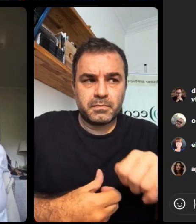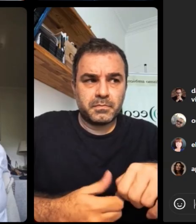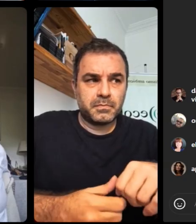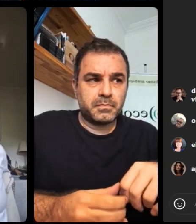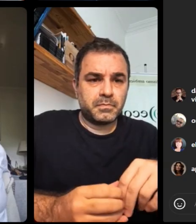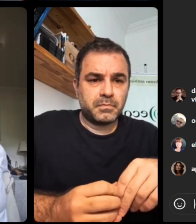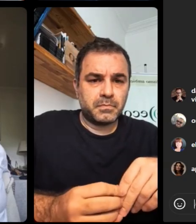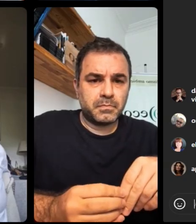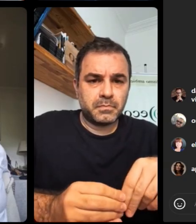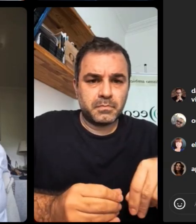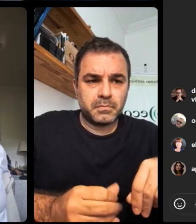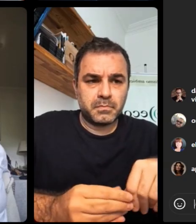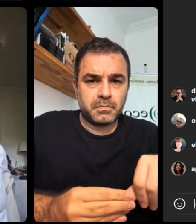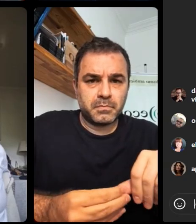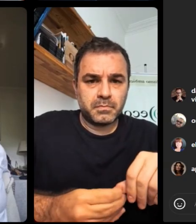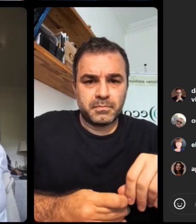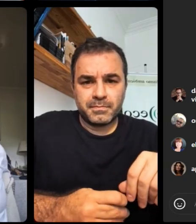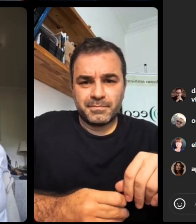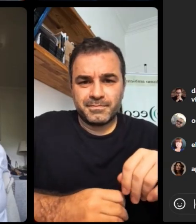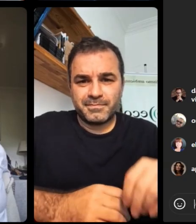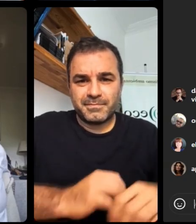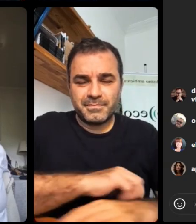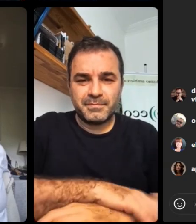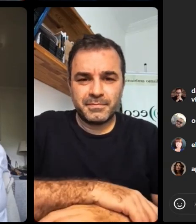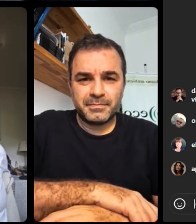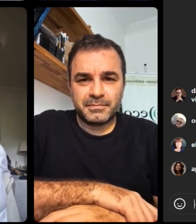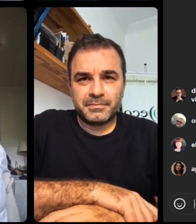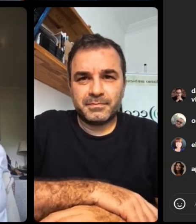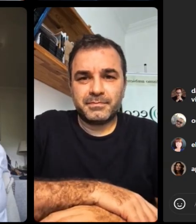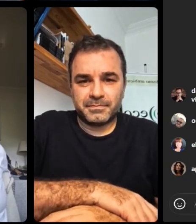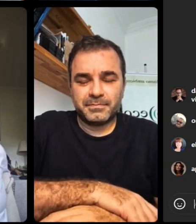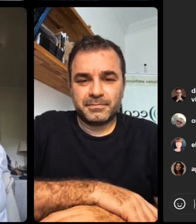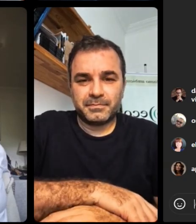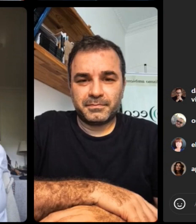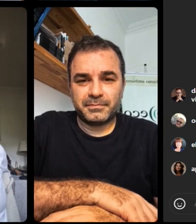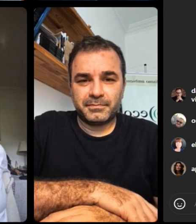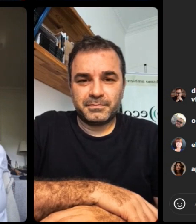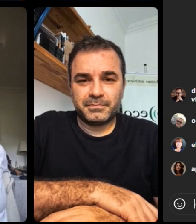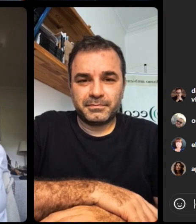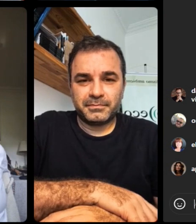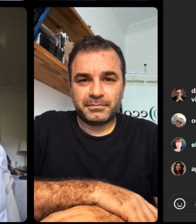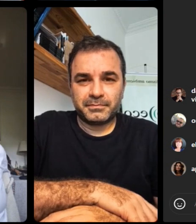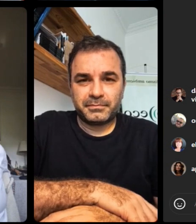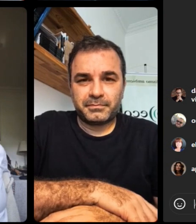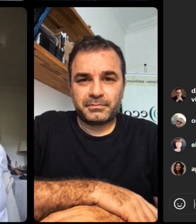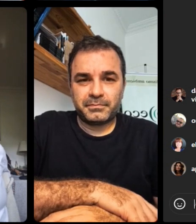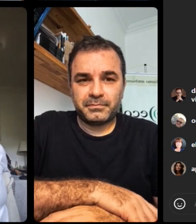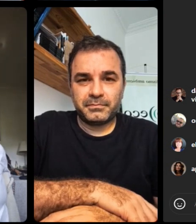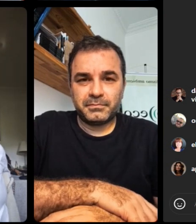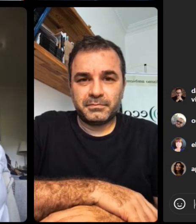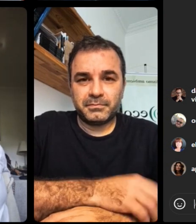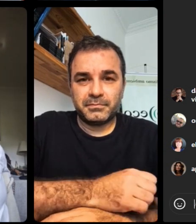menos importante, o nosso convidado Paulo André Vieira, formado em produção editorial aí pela UFRJ, e com especialização